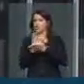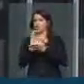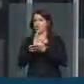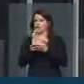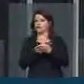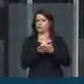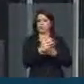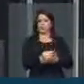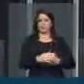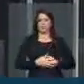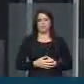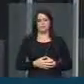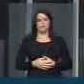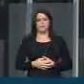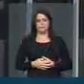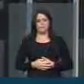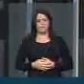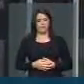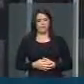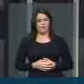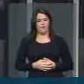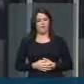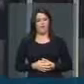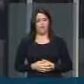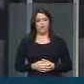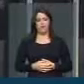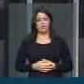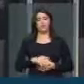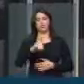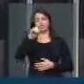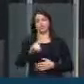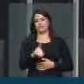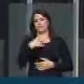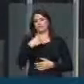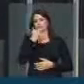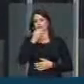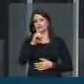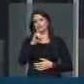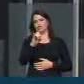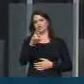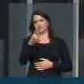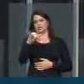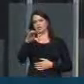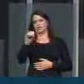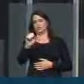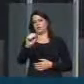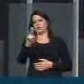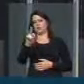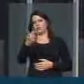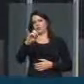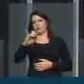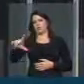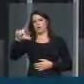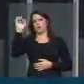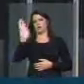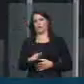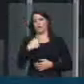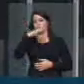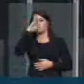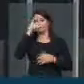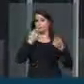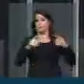Escritório Central de Arrecadação e Distribuição de Direitos Autorais no Brasil, particularmente na área da música.